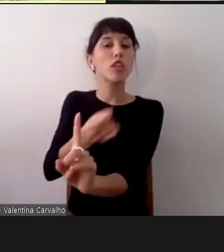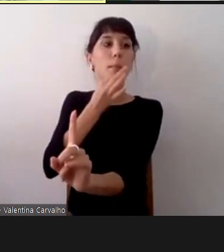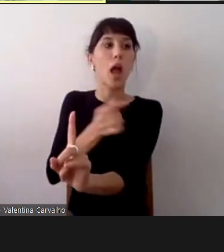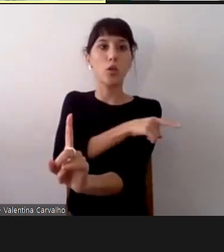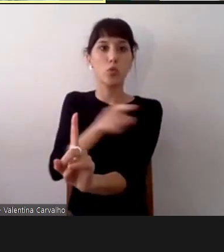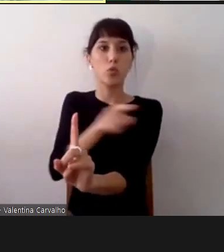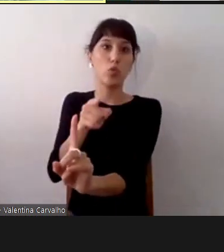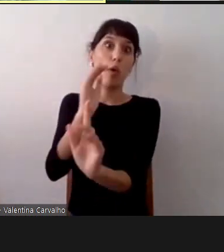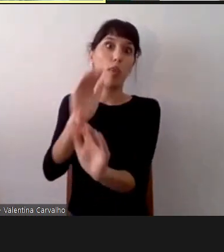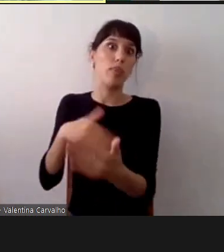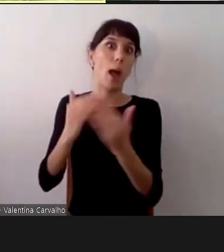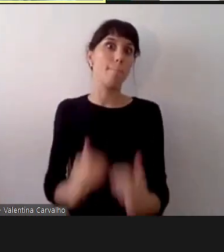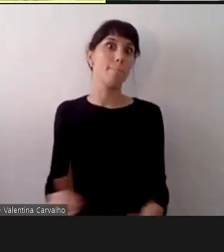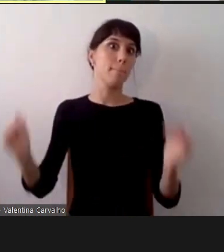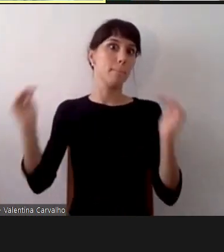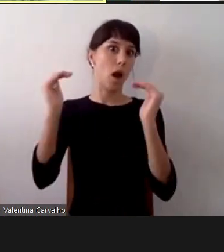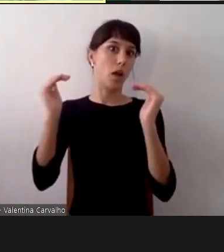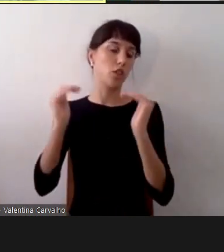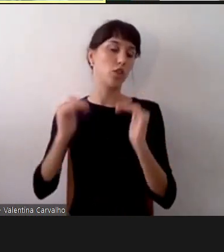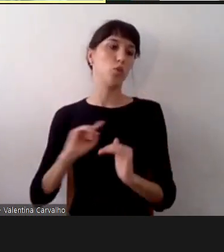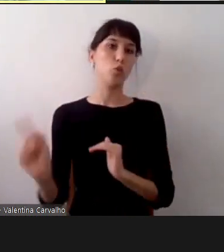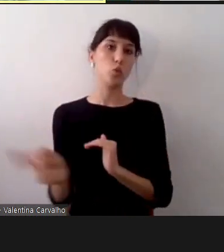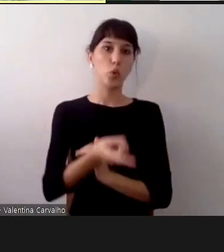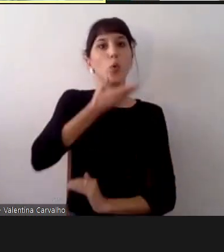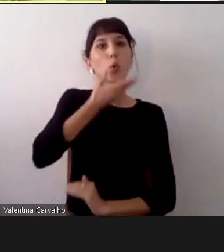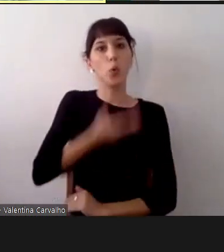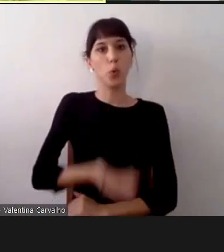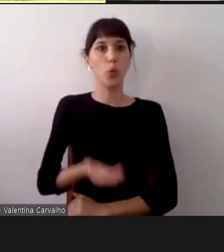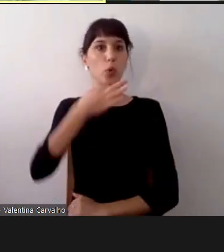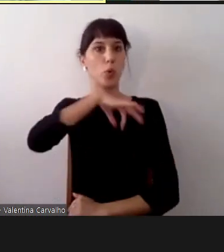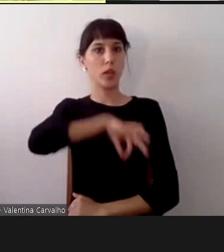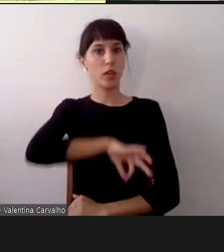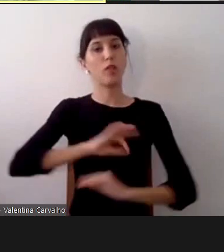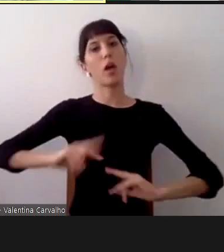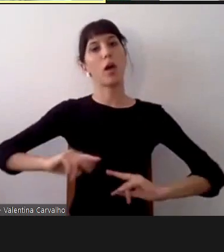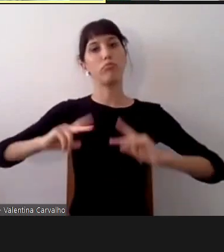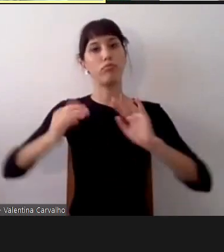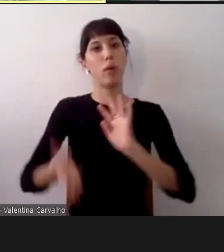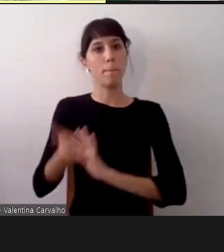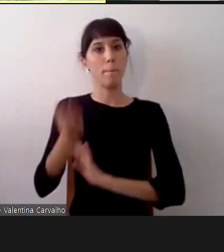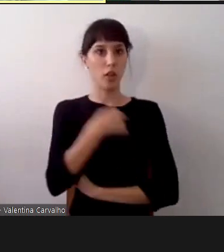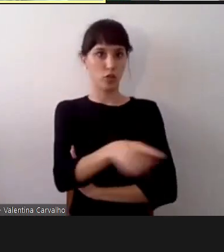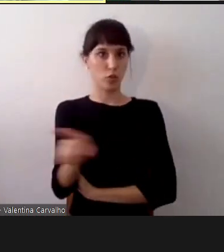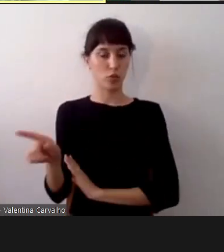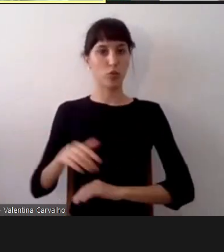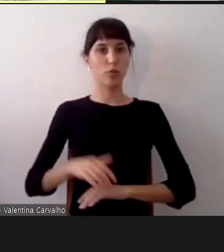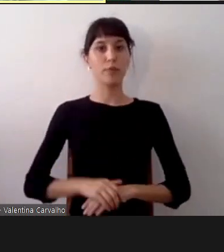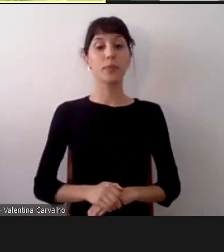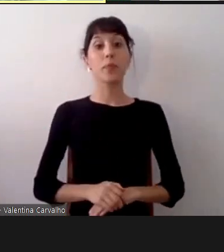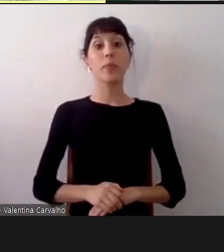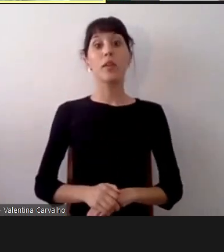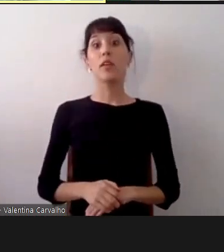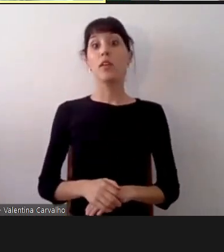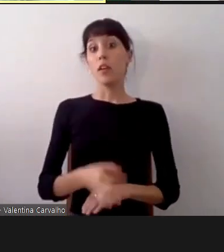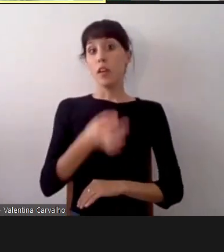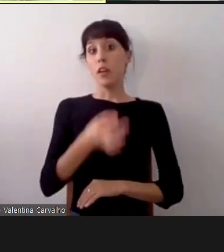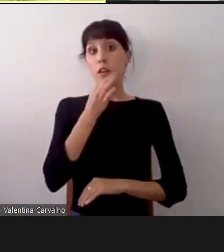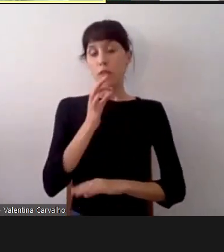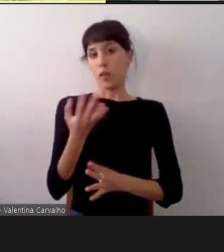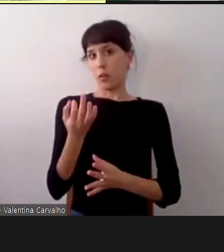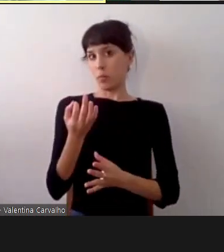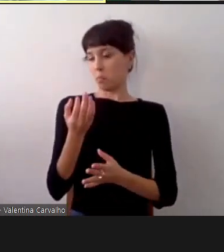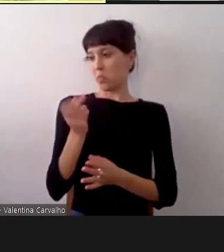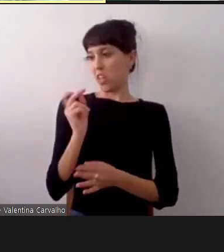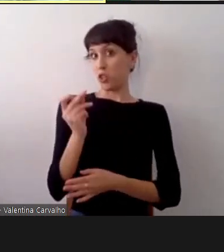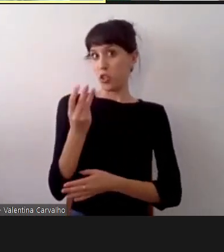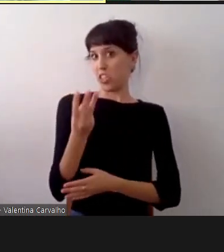grau superior aquilo que é todo o percurso dos trabalhadores. Falamos no universo reportado 3 anos